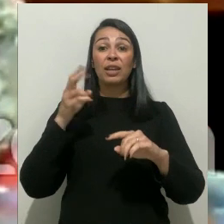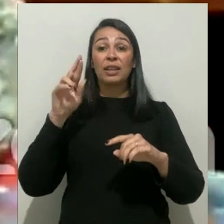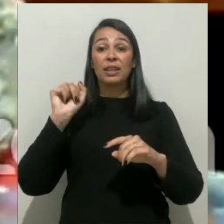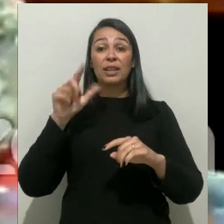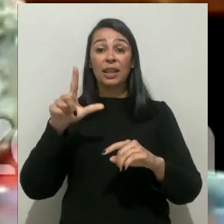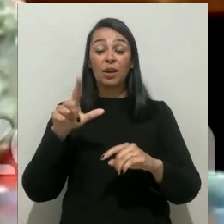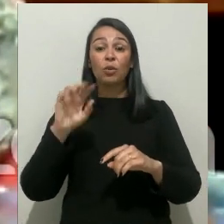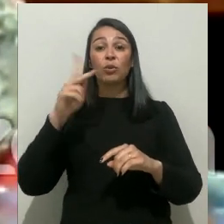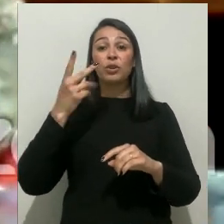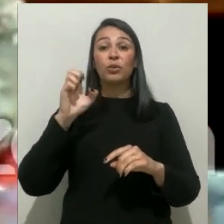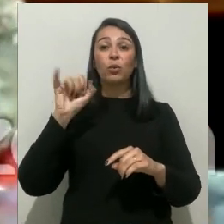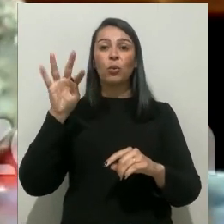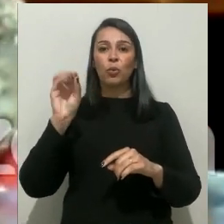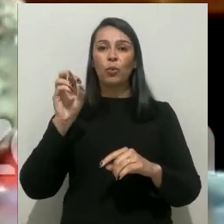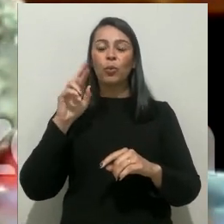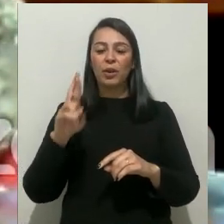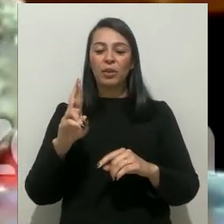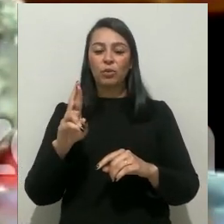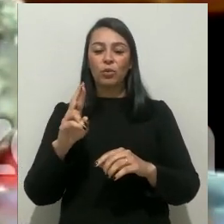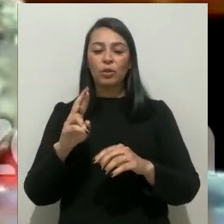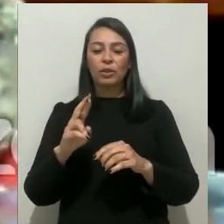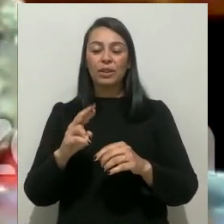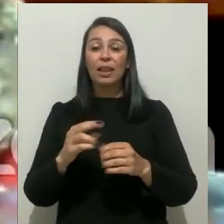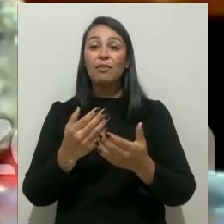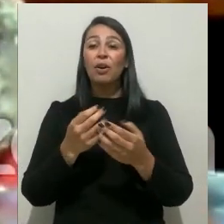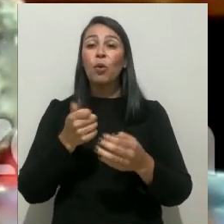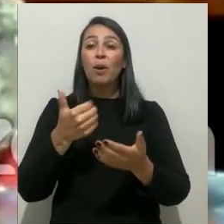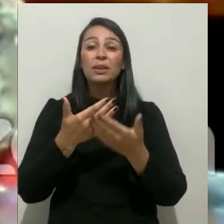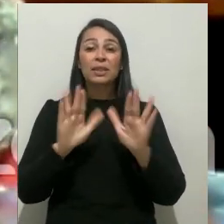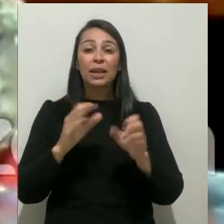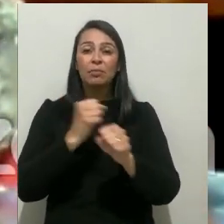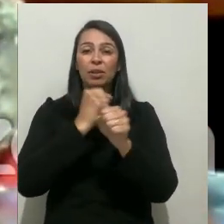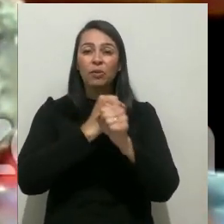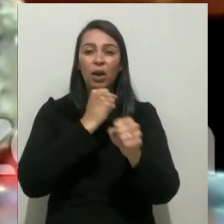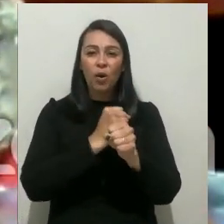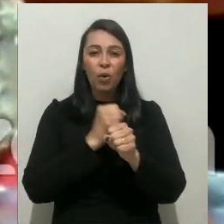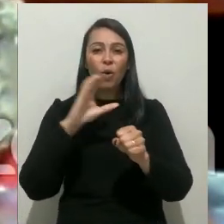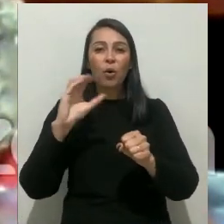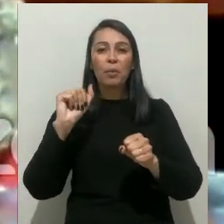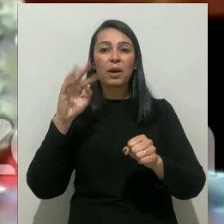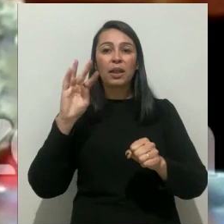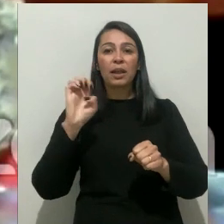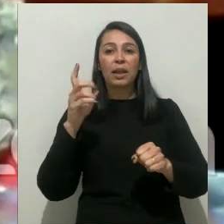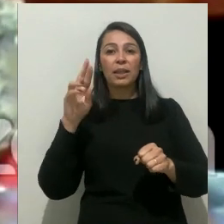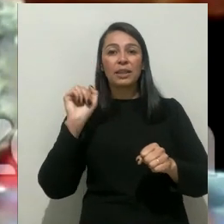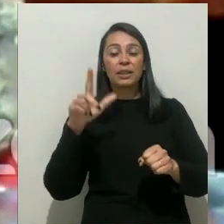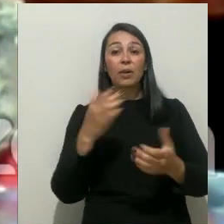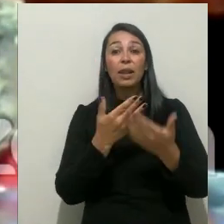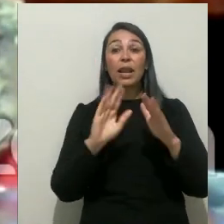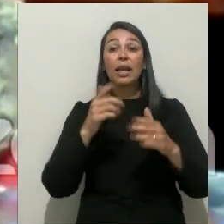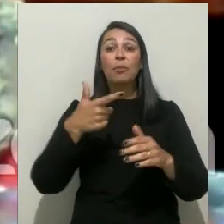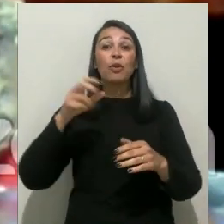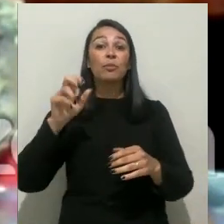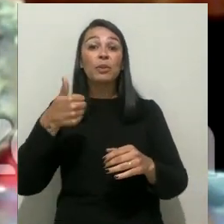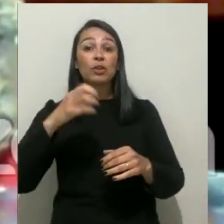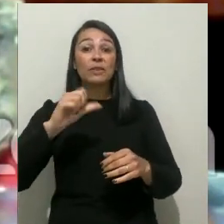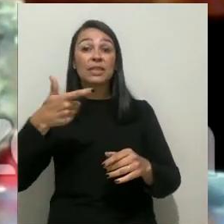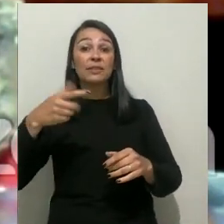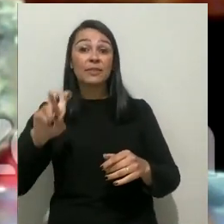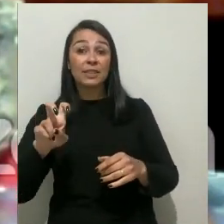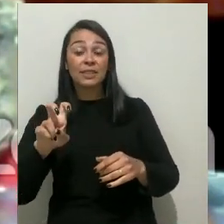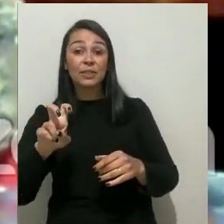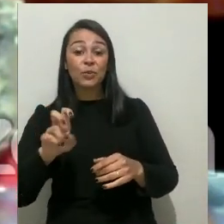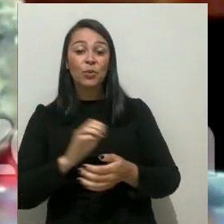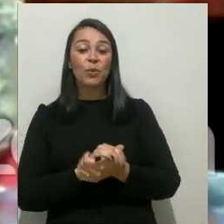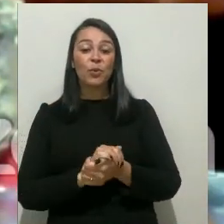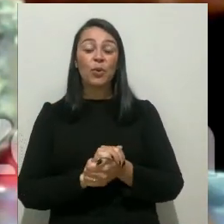estava terminando, João, olha que máximo, cara, a construção da catedral, propriamente dita. Ele terminou em 25 e o pensamento do